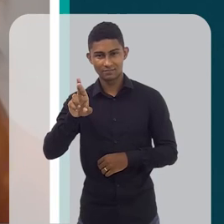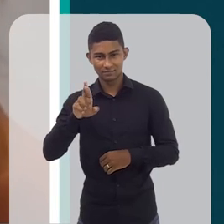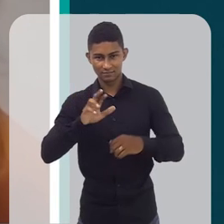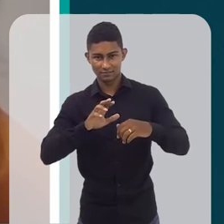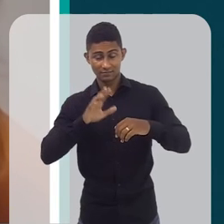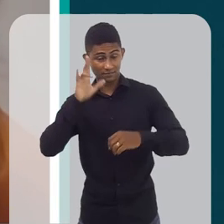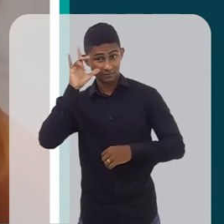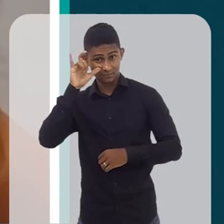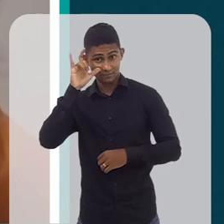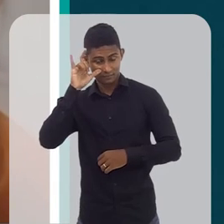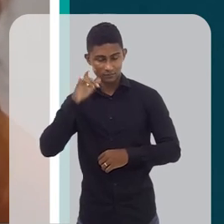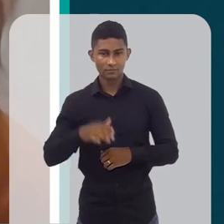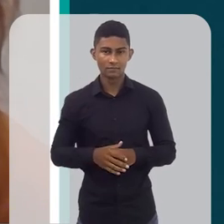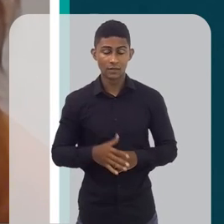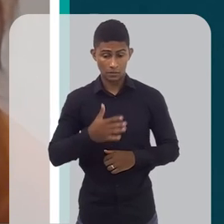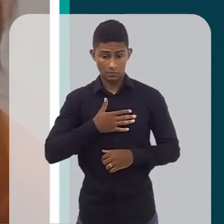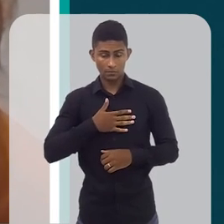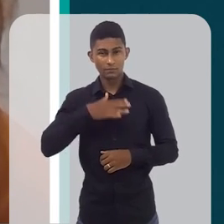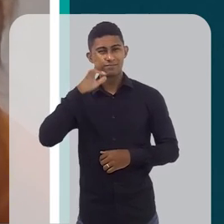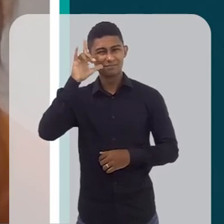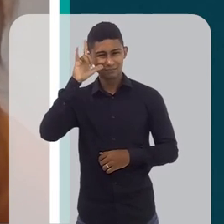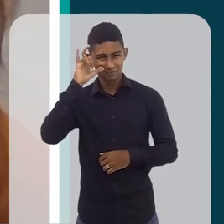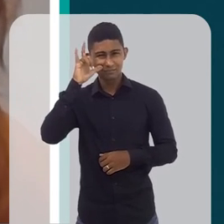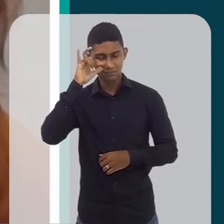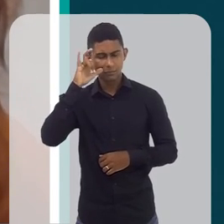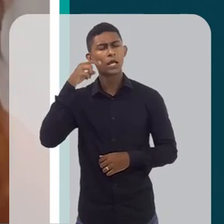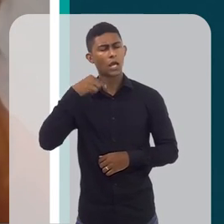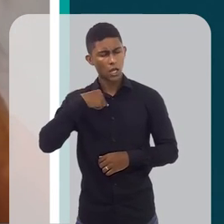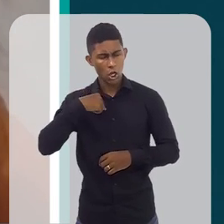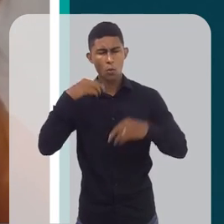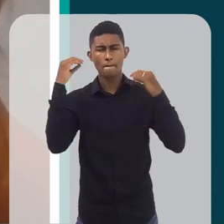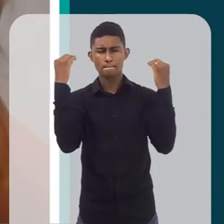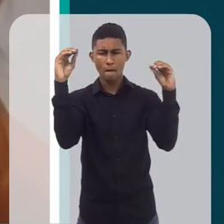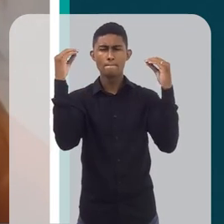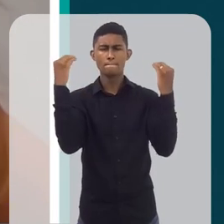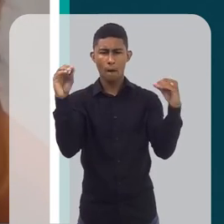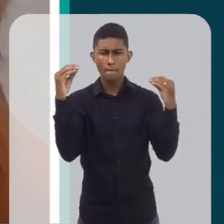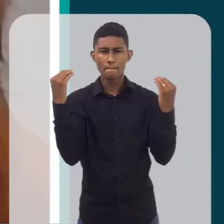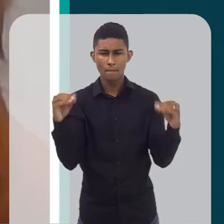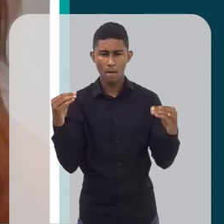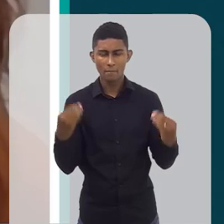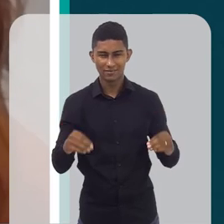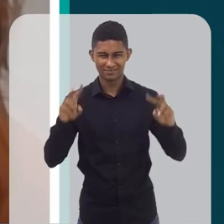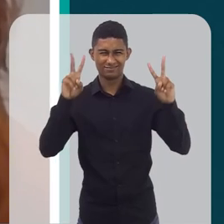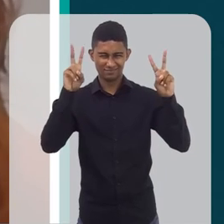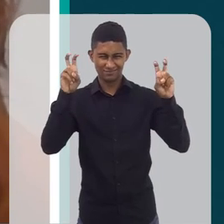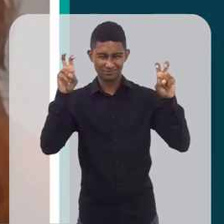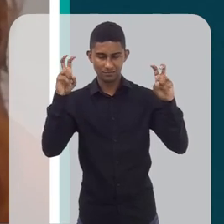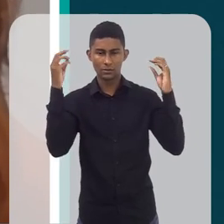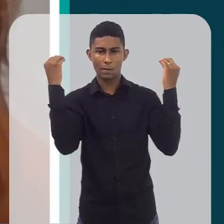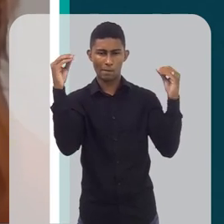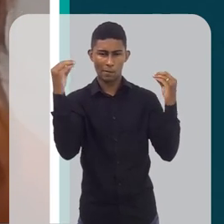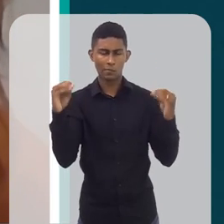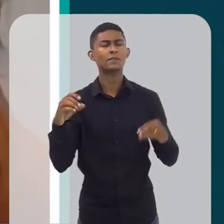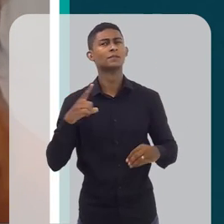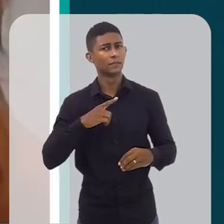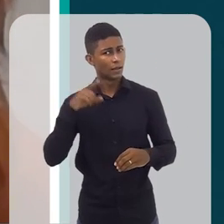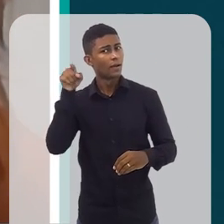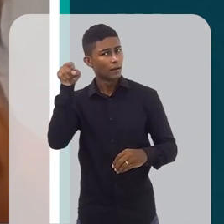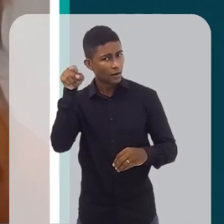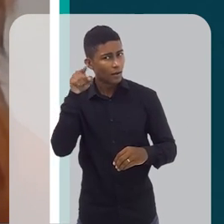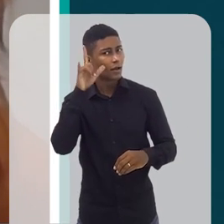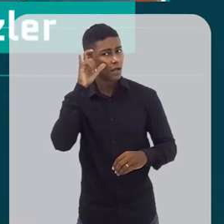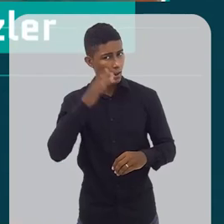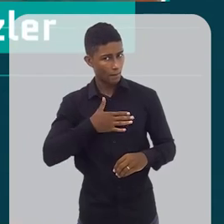Tyszler. E aí, ali, até no meu próprio Instagram, eu falo muito sobre isso tudo que a gente conversou. Então, tem